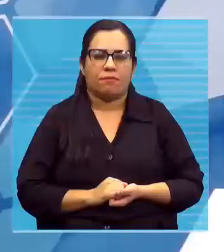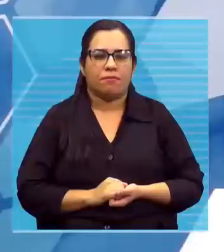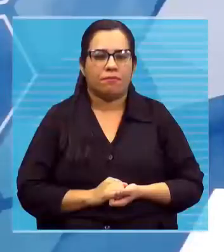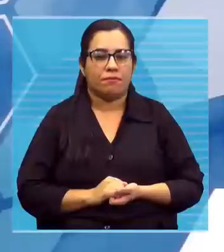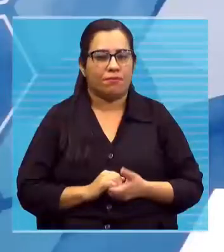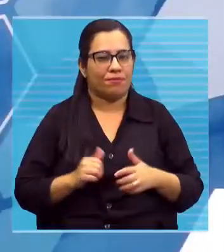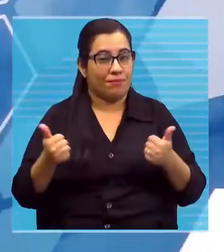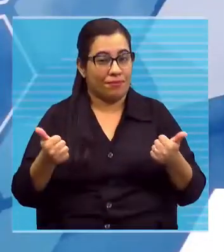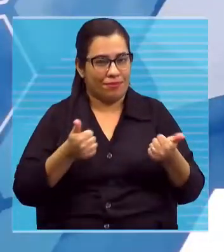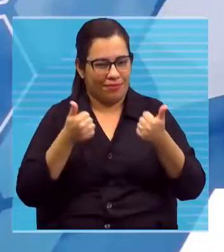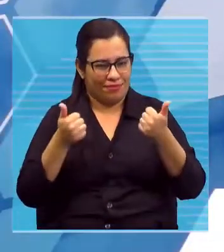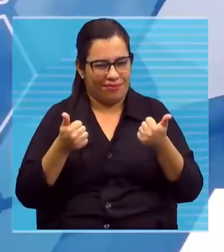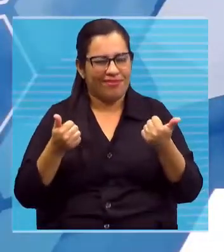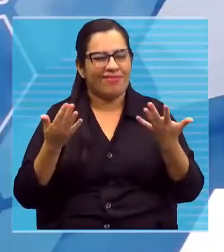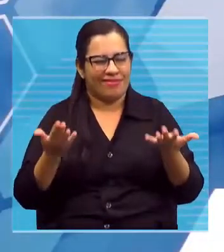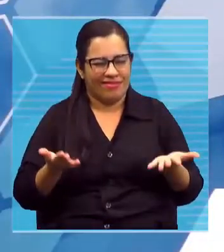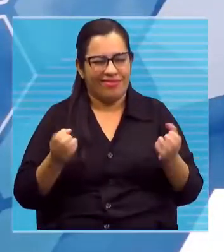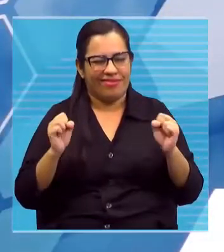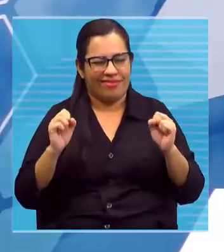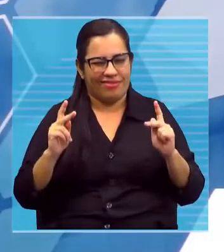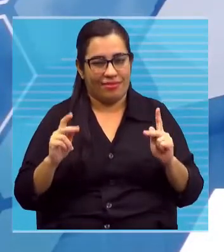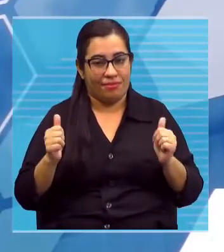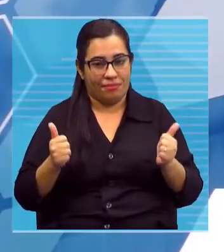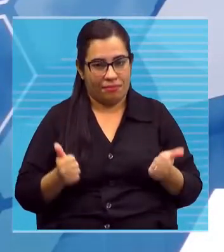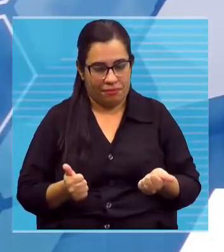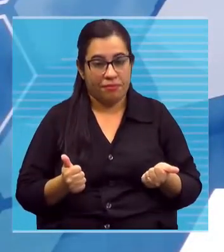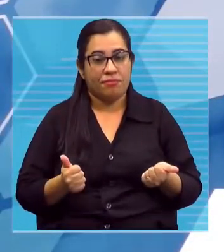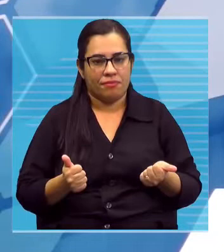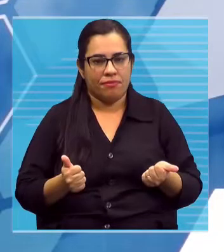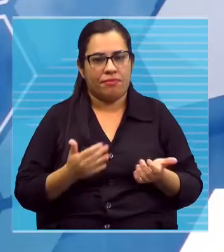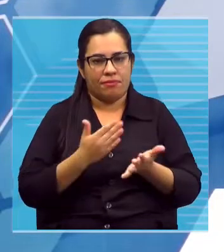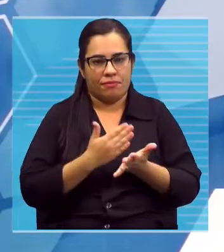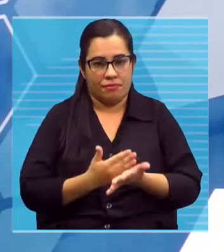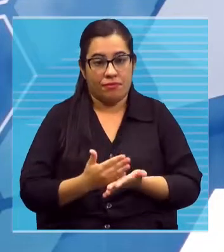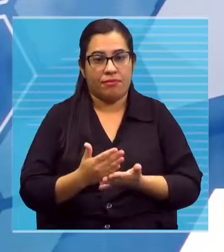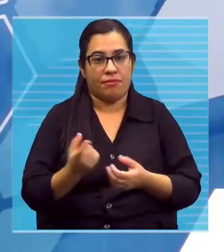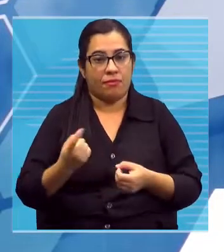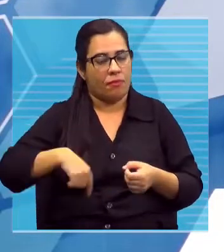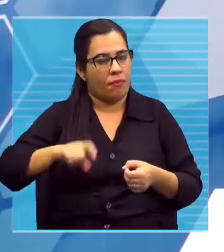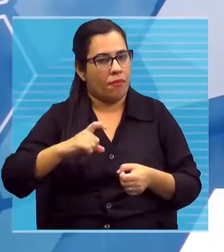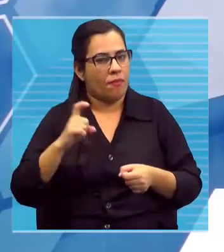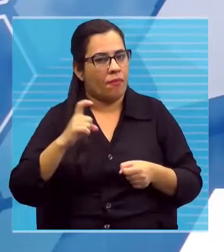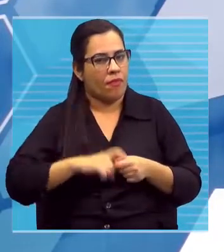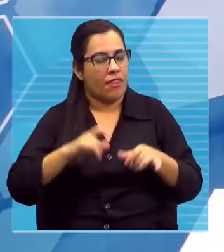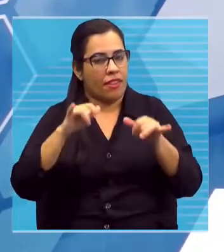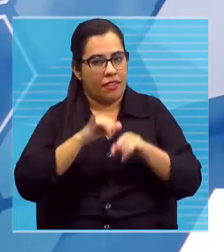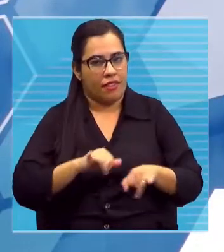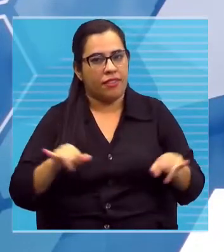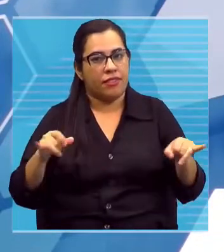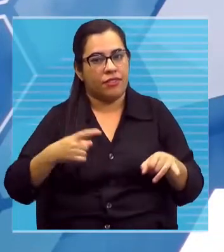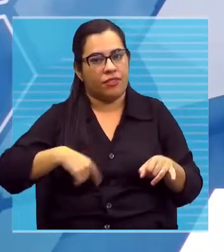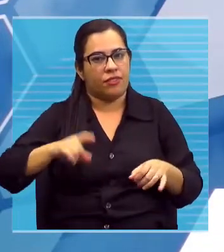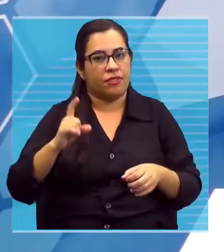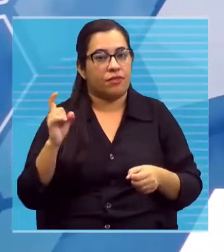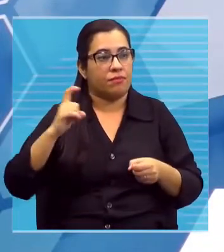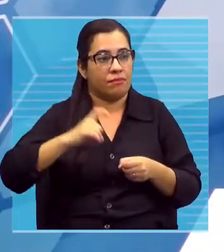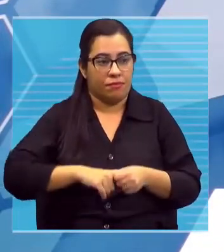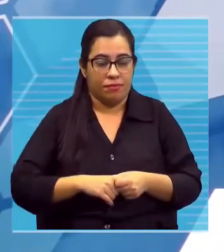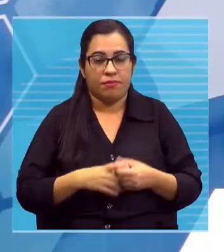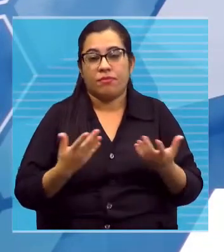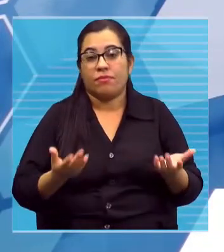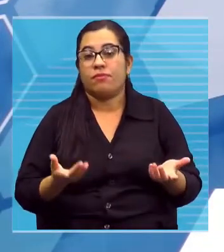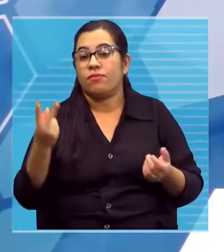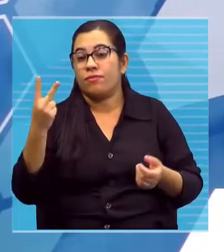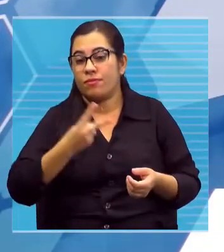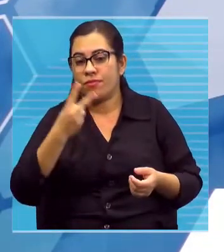O opa olha aí jovens se iniciando voltamos Eu avisei que a gente voltava né